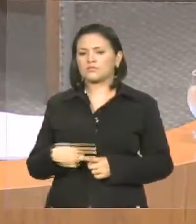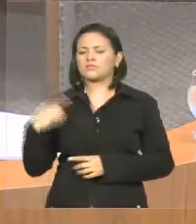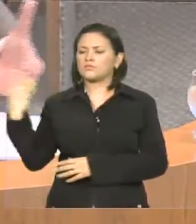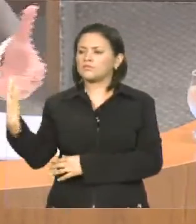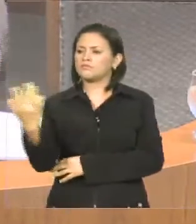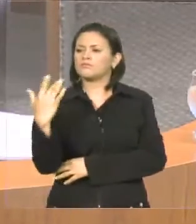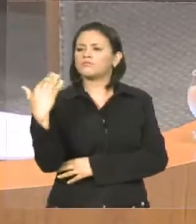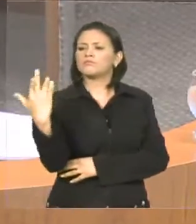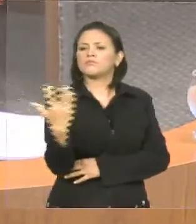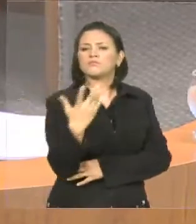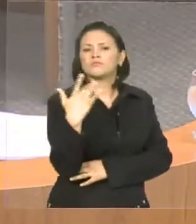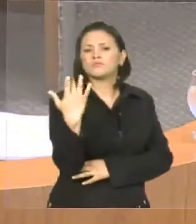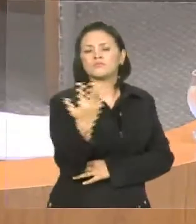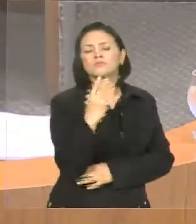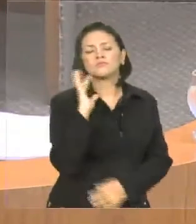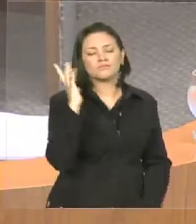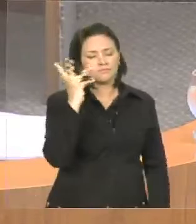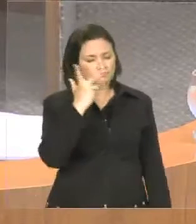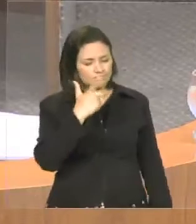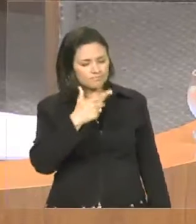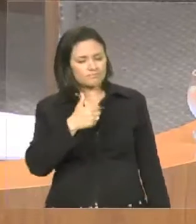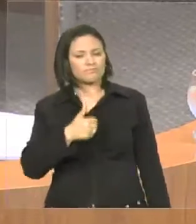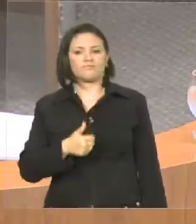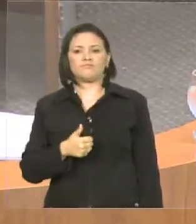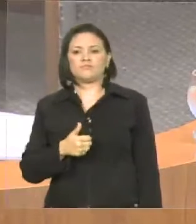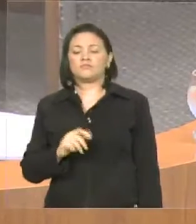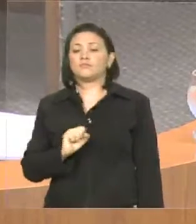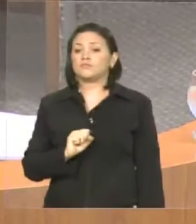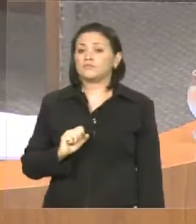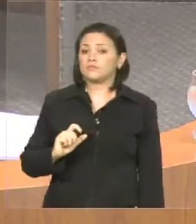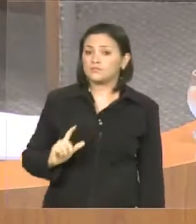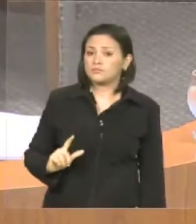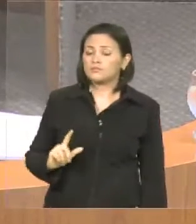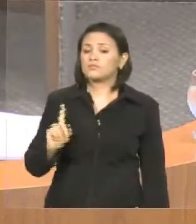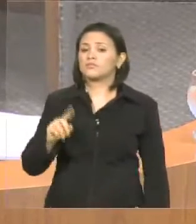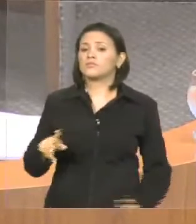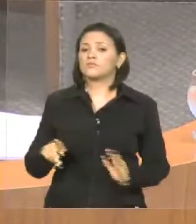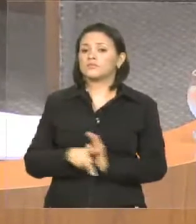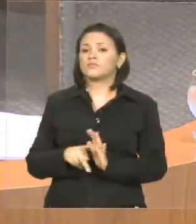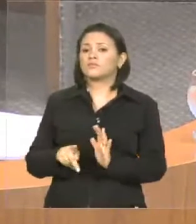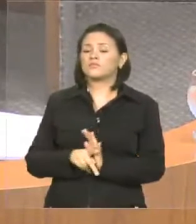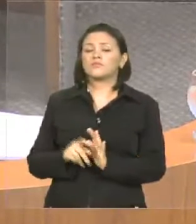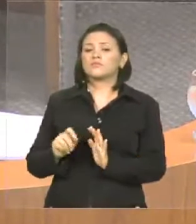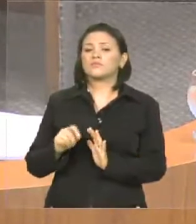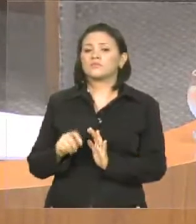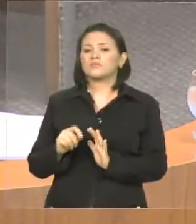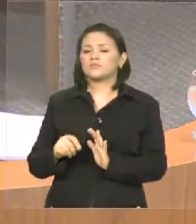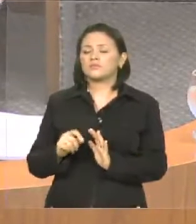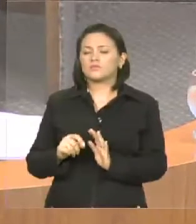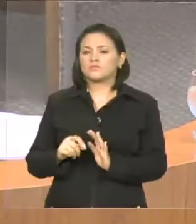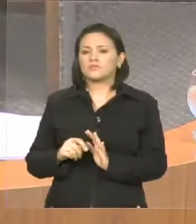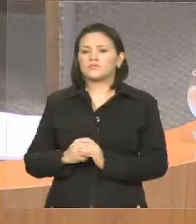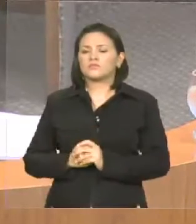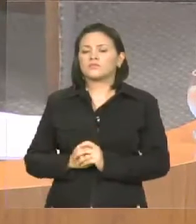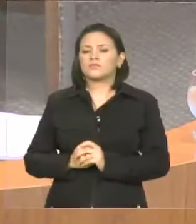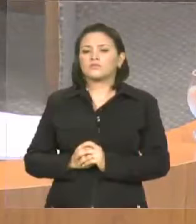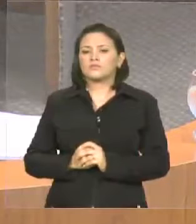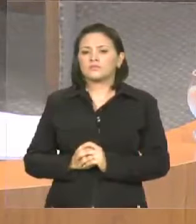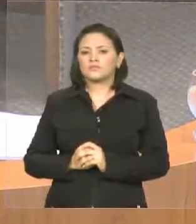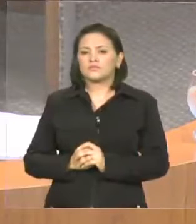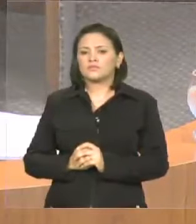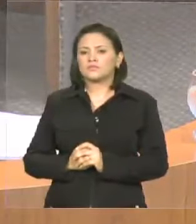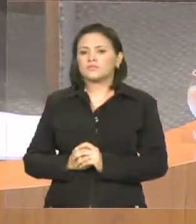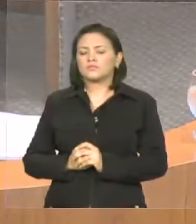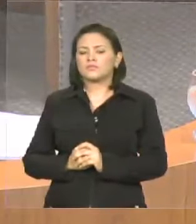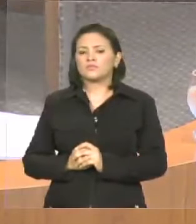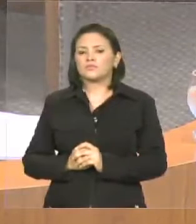das belezas naturais que atraem o turismo. São Luís é patrimônio da humanidade. Quantos estados têm o prazer